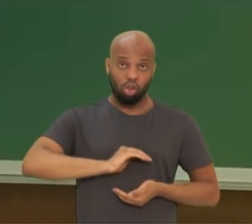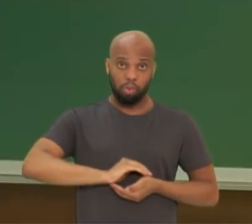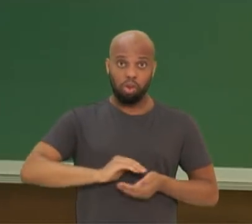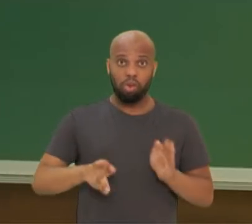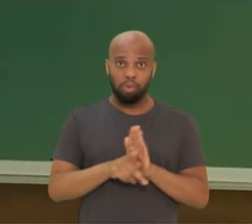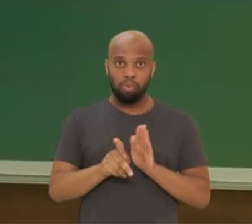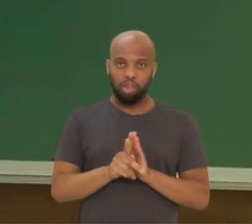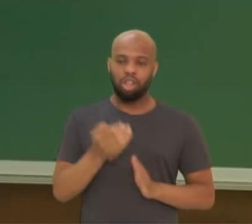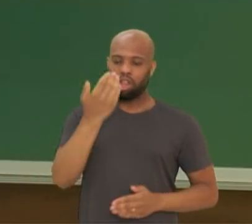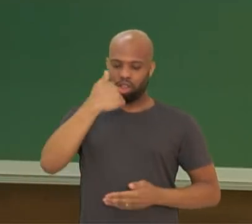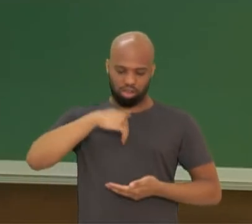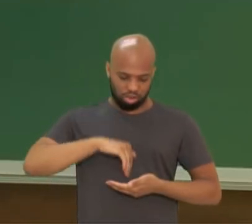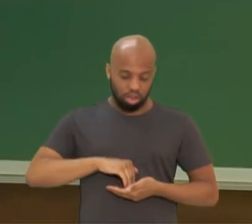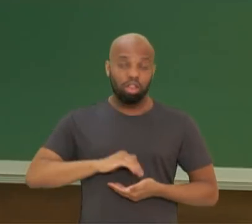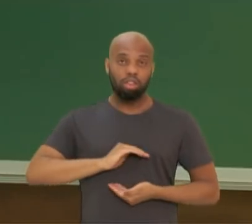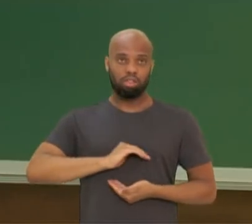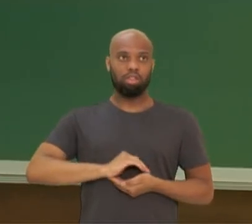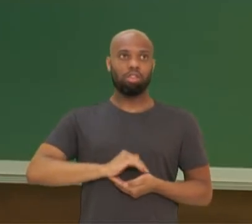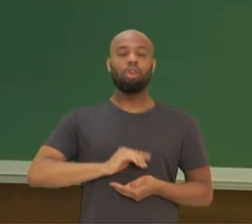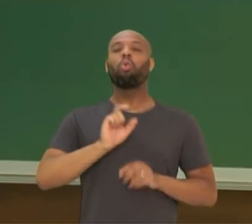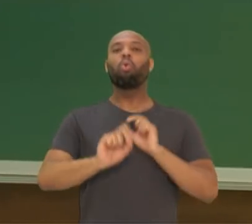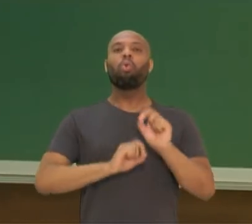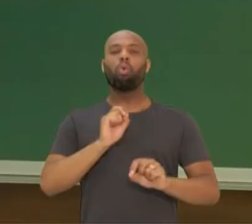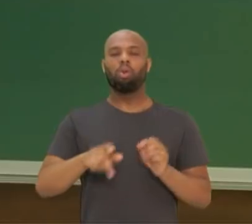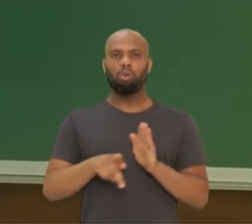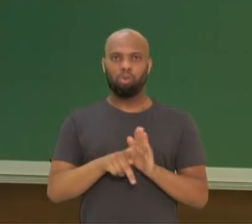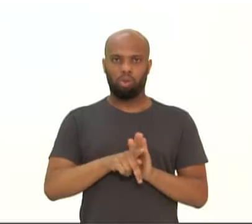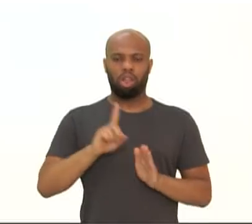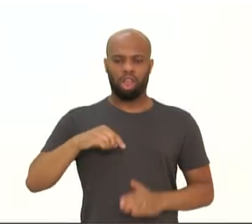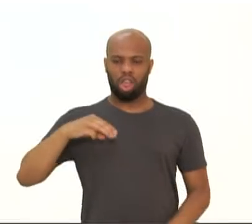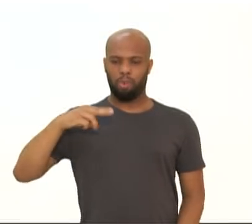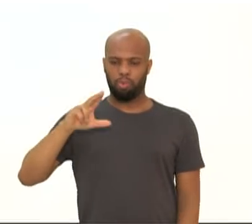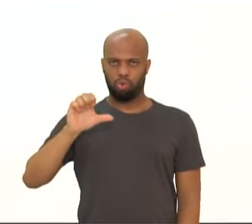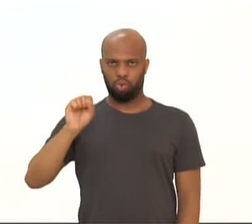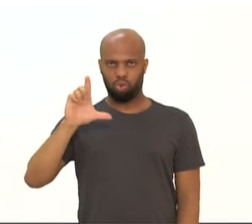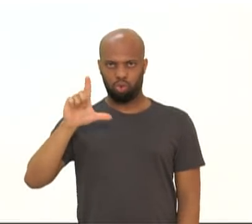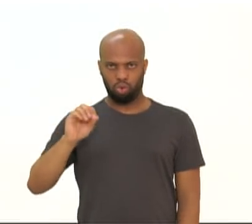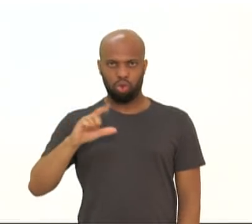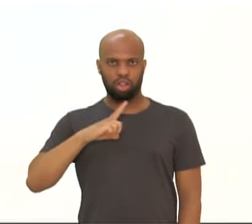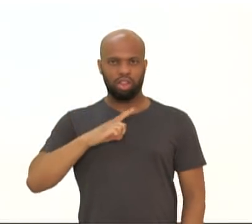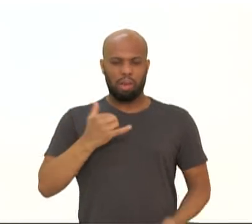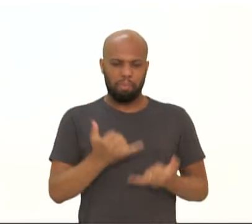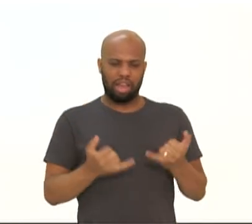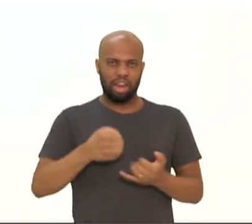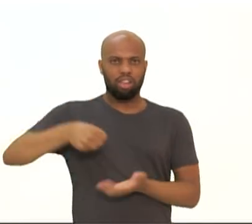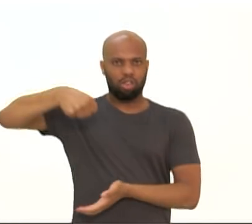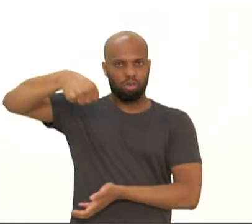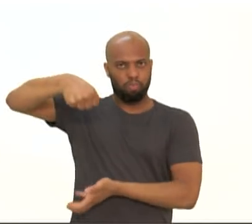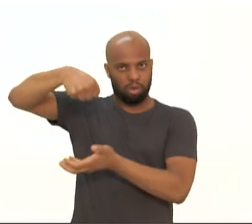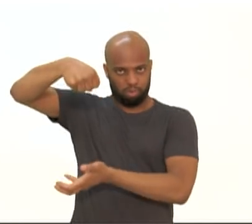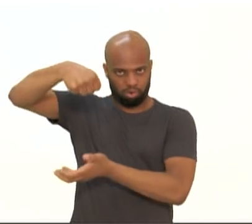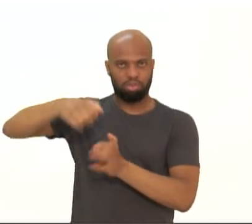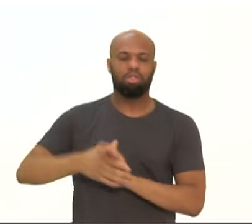estômago, o estômago é um órgão muscular, mais ou menos com formato de bolsa, onde